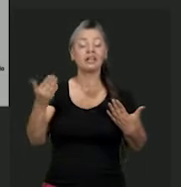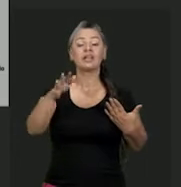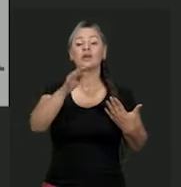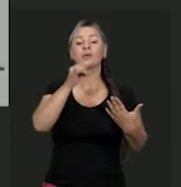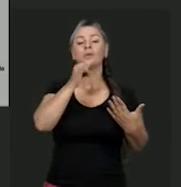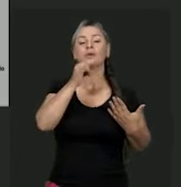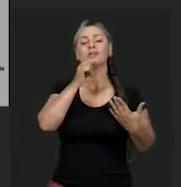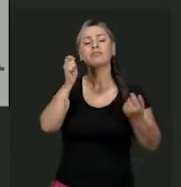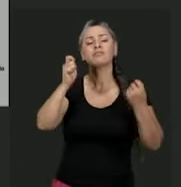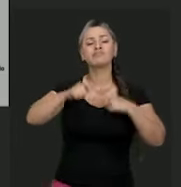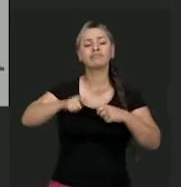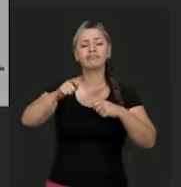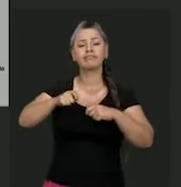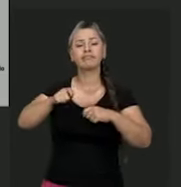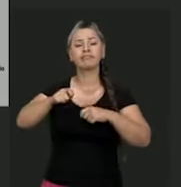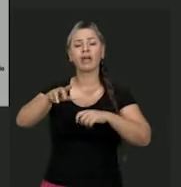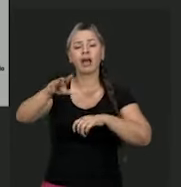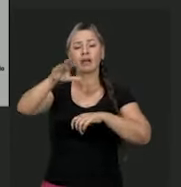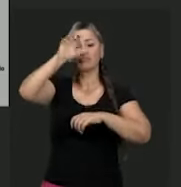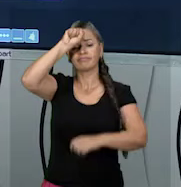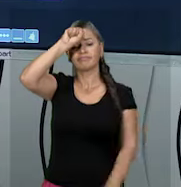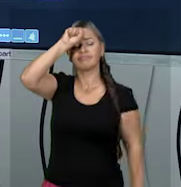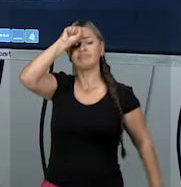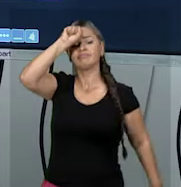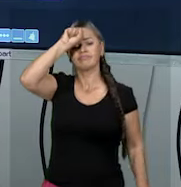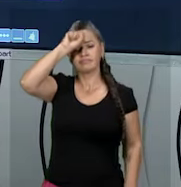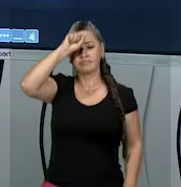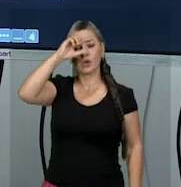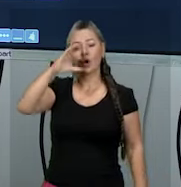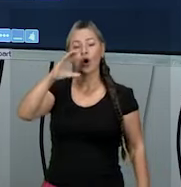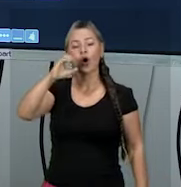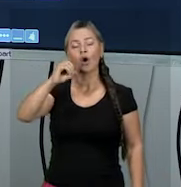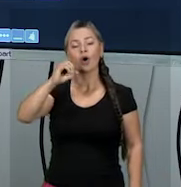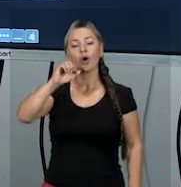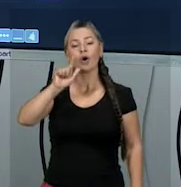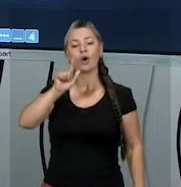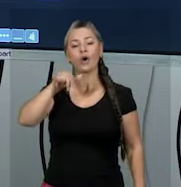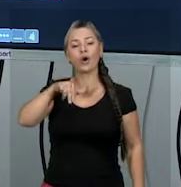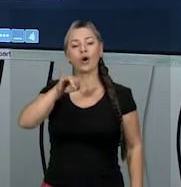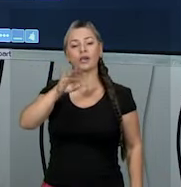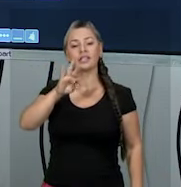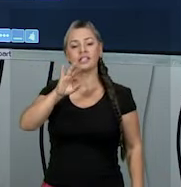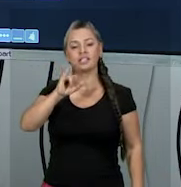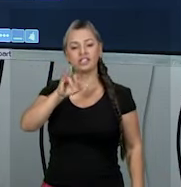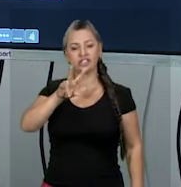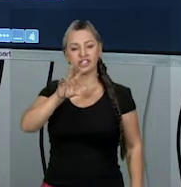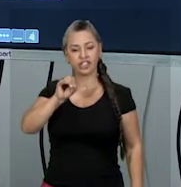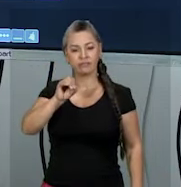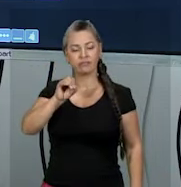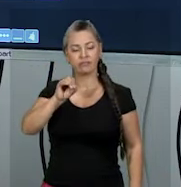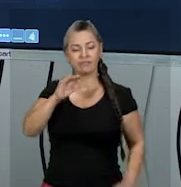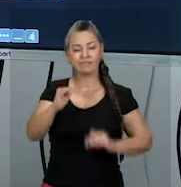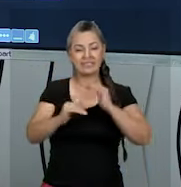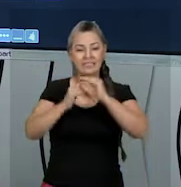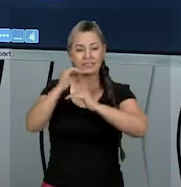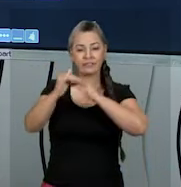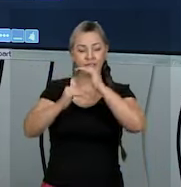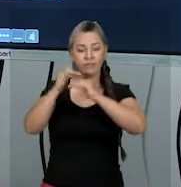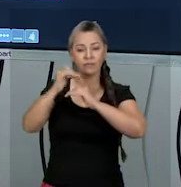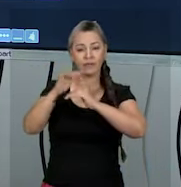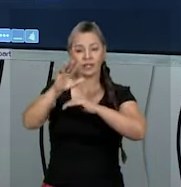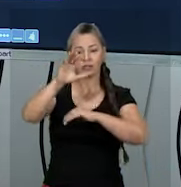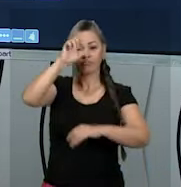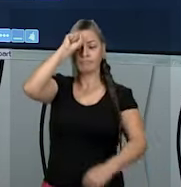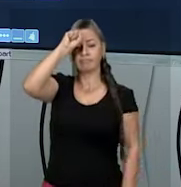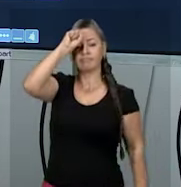capacidade cognitiva, é a nossa inteligência, a nossa capacidade de aprender, de desenvolver memória de uma